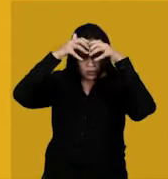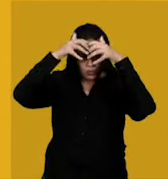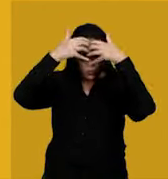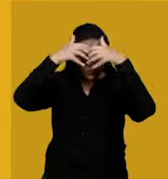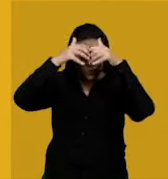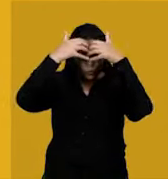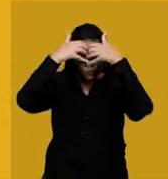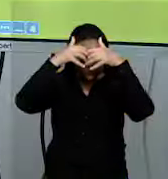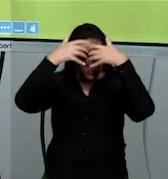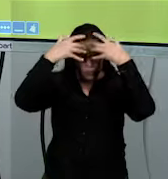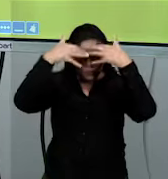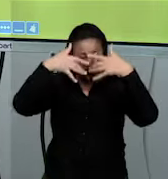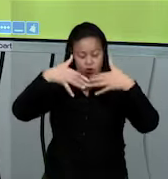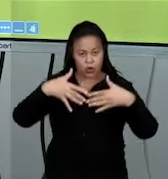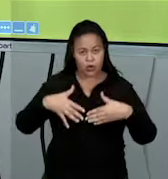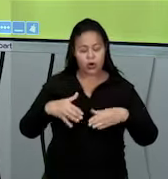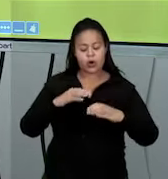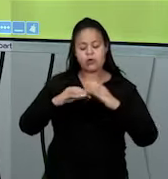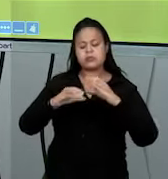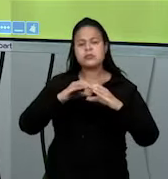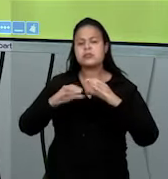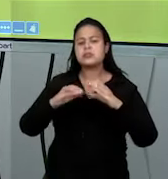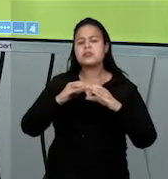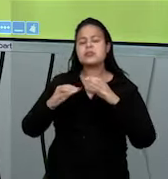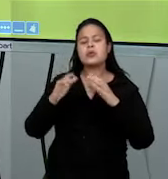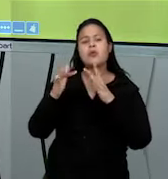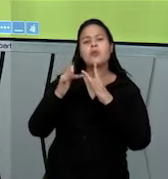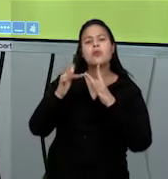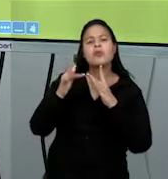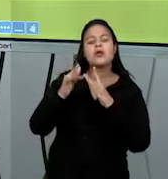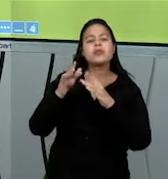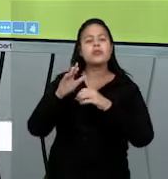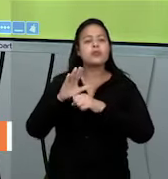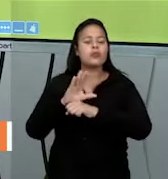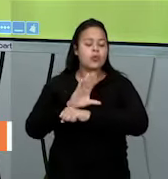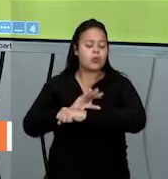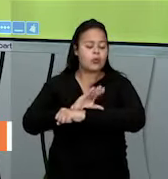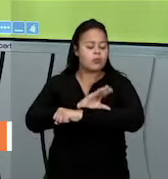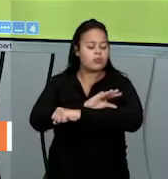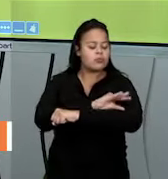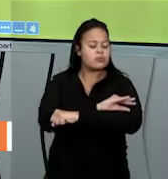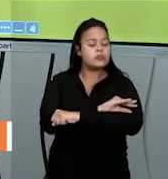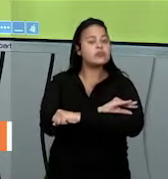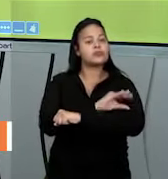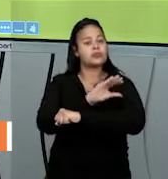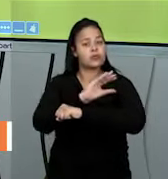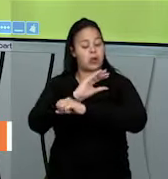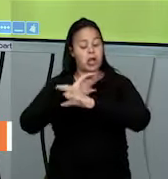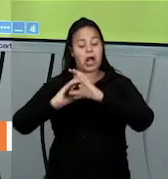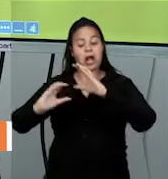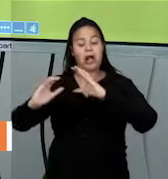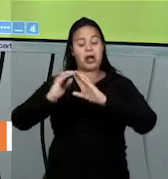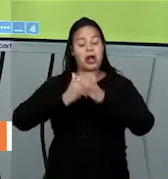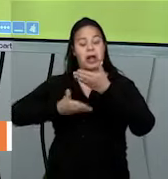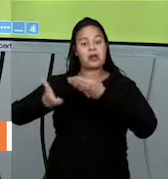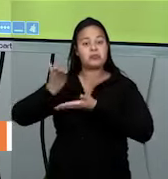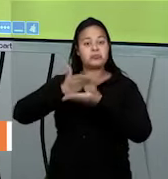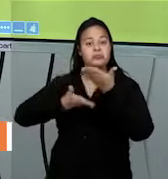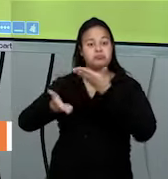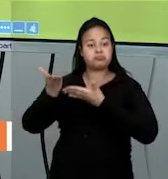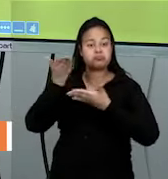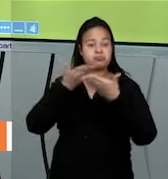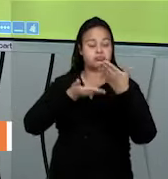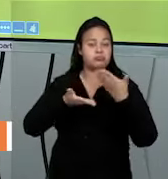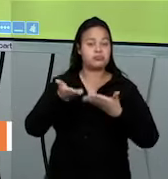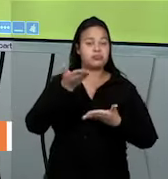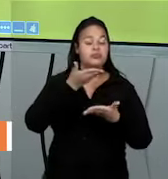que o cérebro se comunica, por exemplo, com o músculo? Ele faz essa comunicação através da